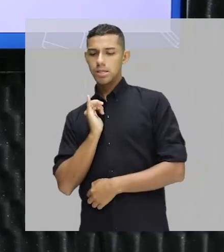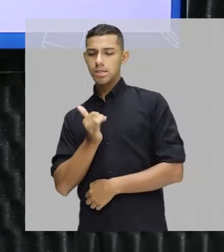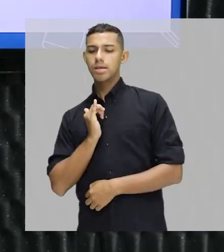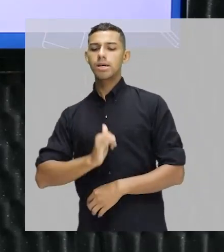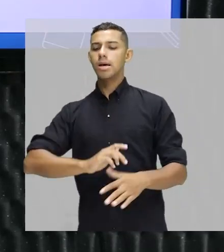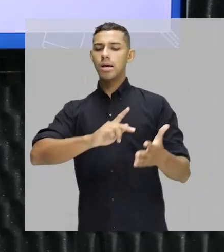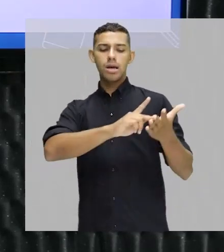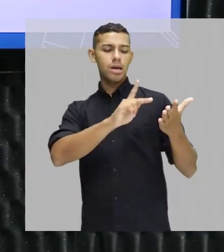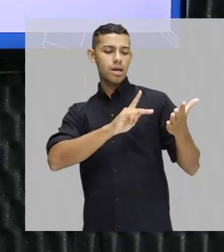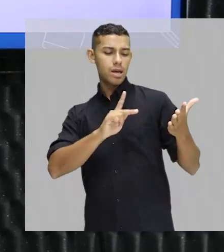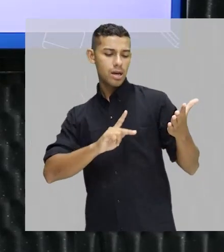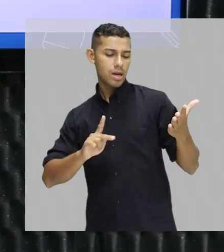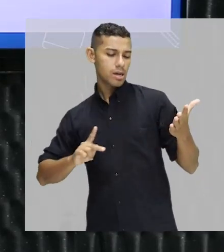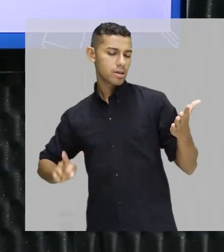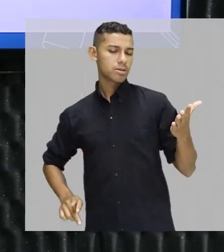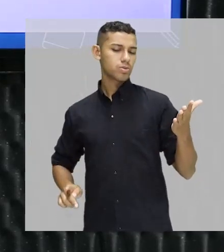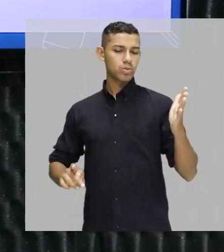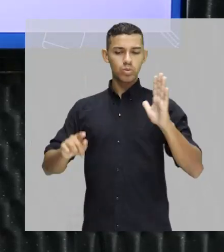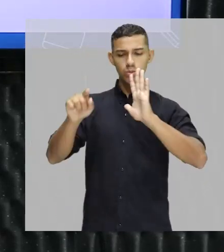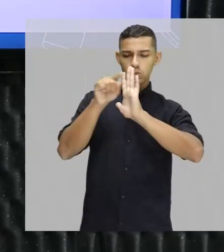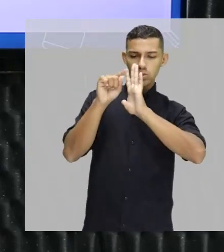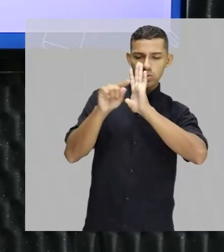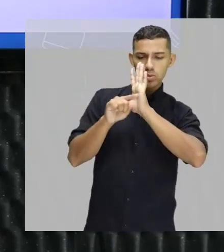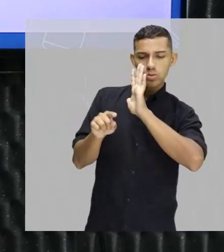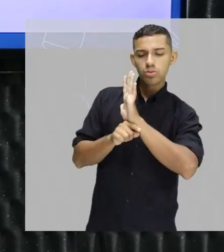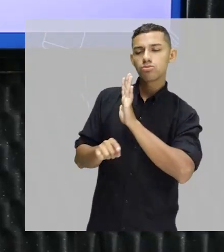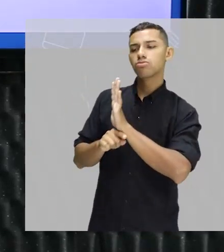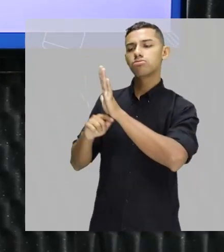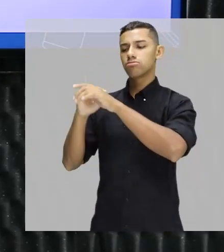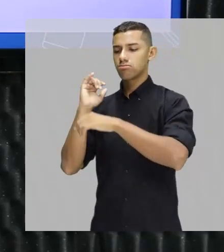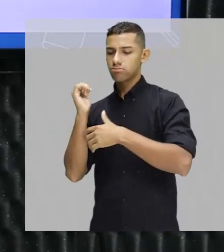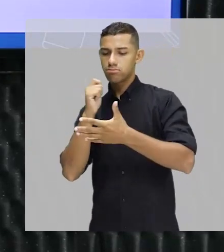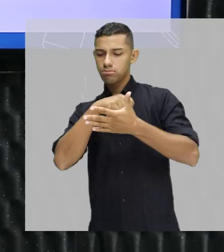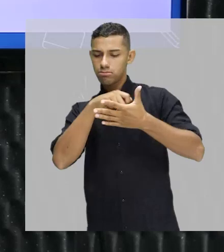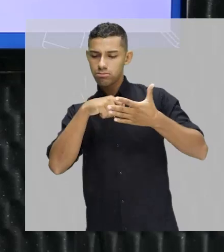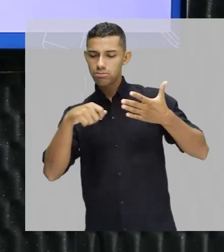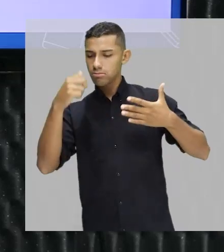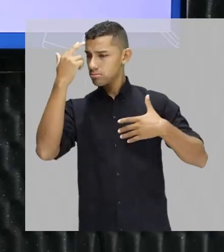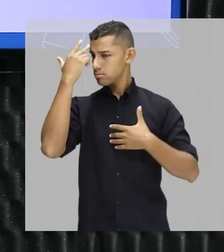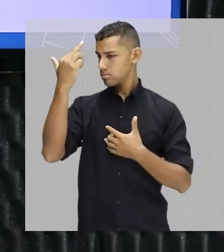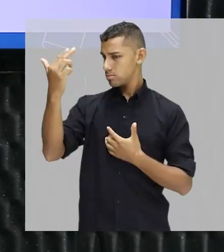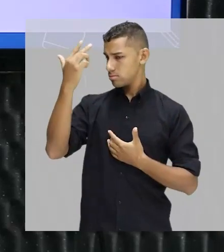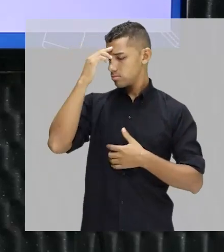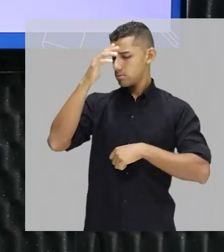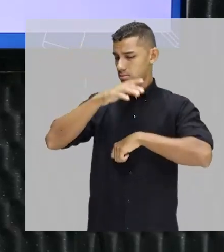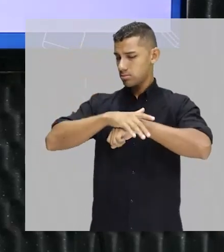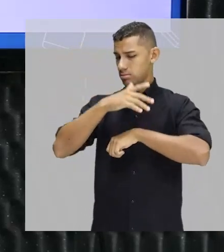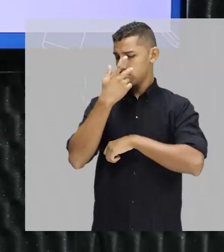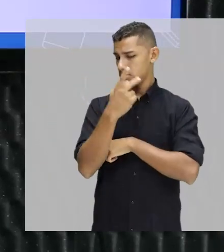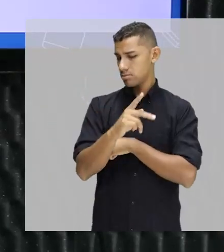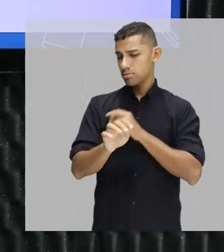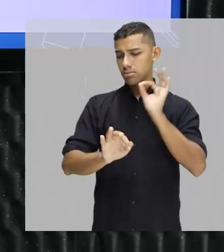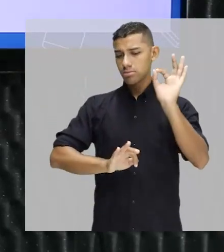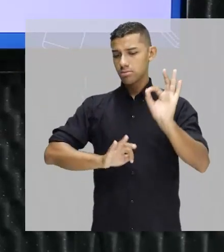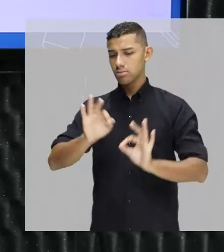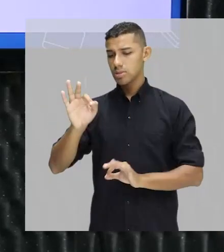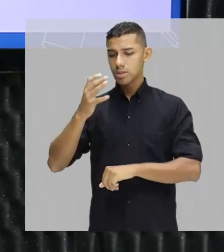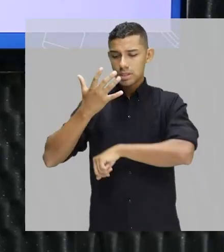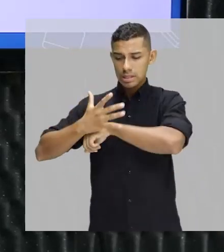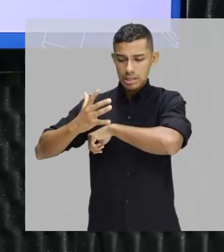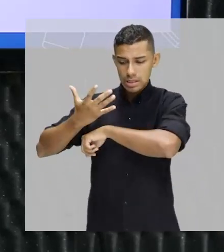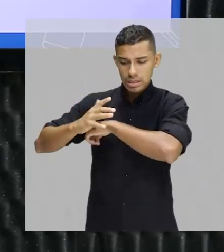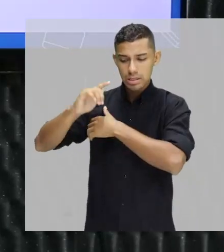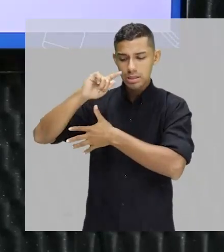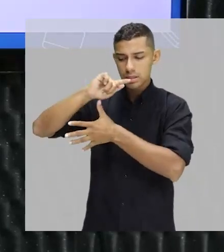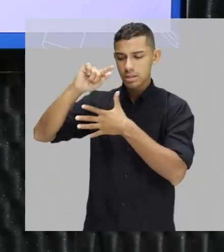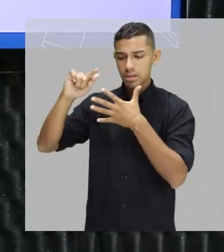poemas, contos, narrativas, e a gente acaba não treinando esses outros gêneros, né? Então, o artigo de opinião